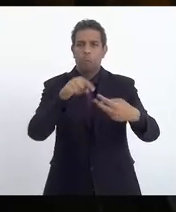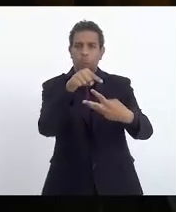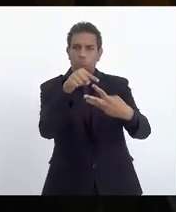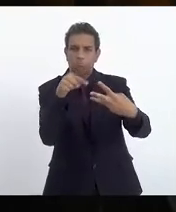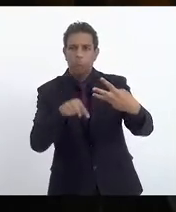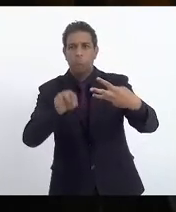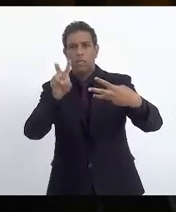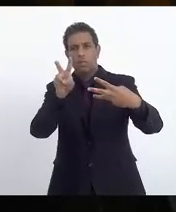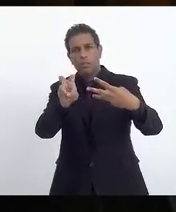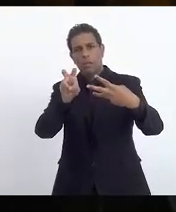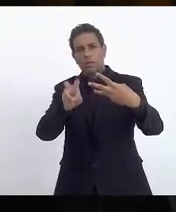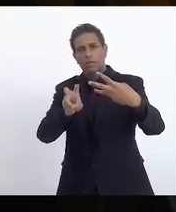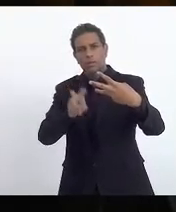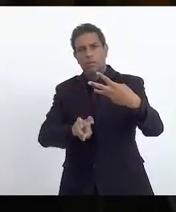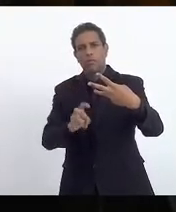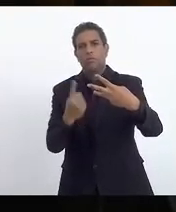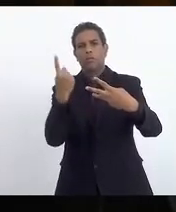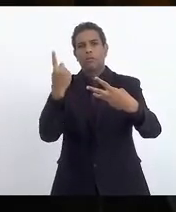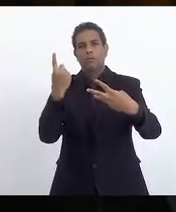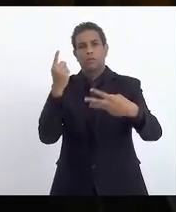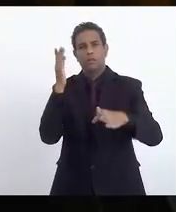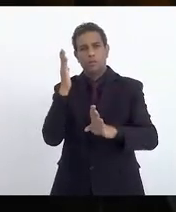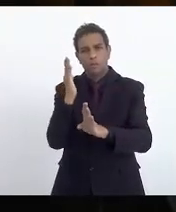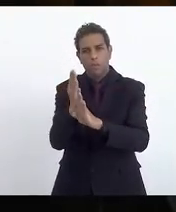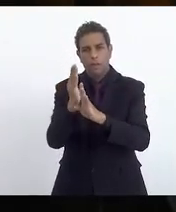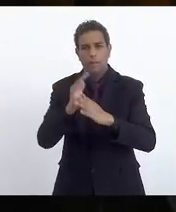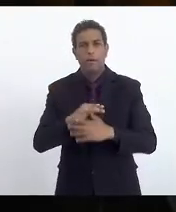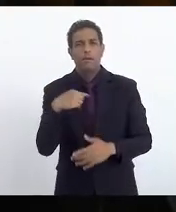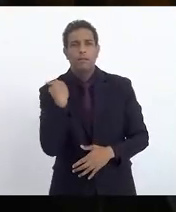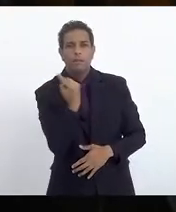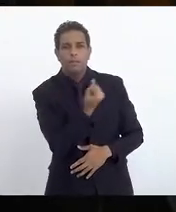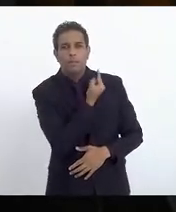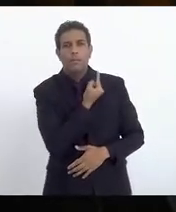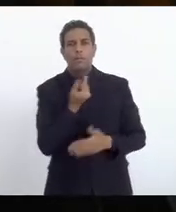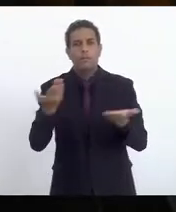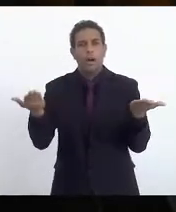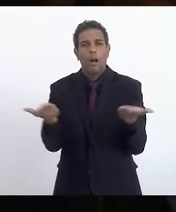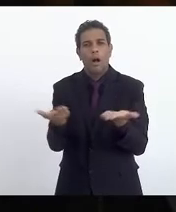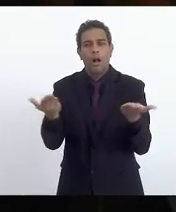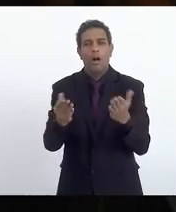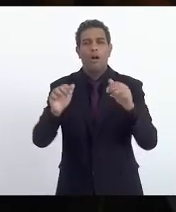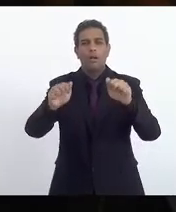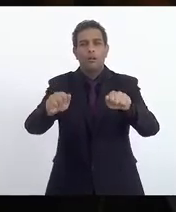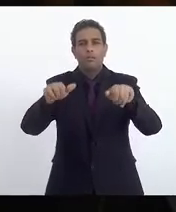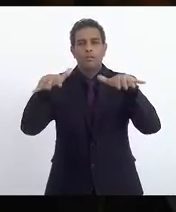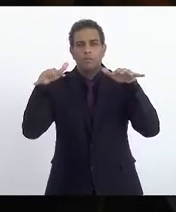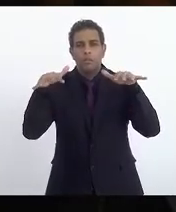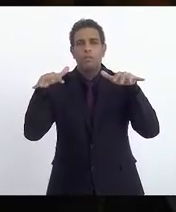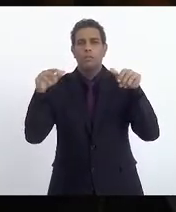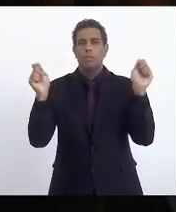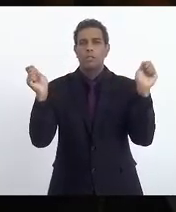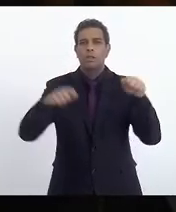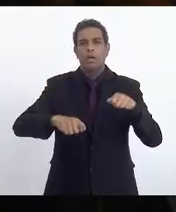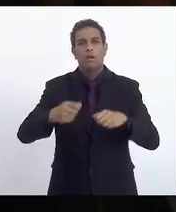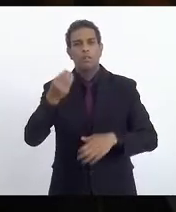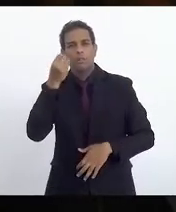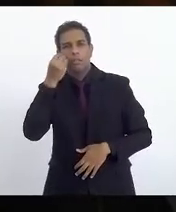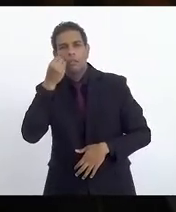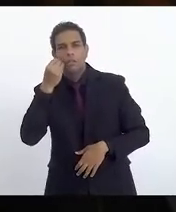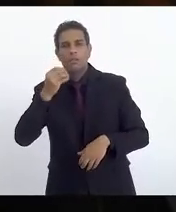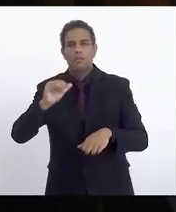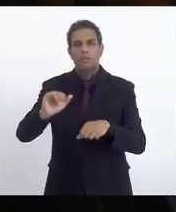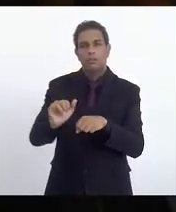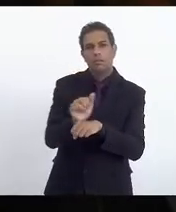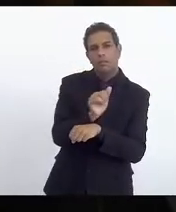três ações judiciais a um só tempo mas aqui na Assembleia Legislativa nós tentamos dar a